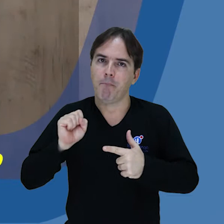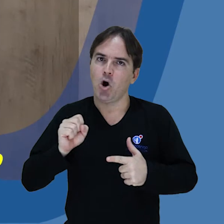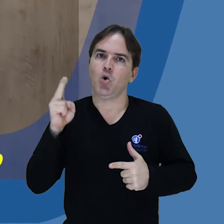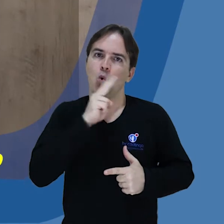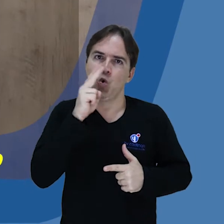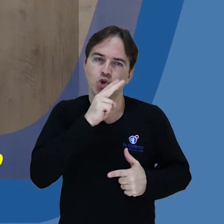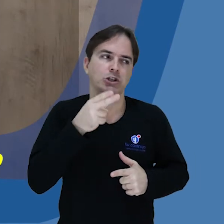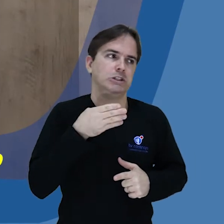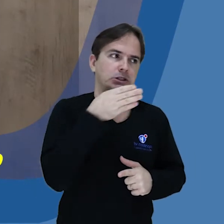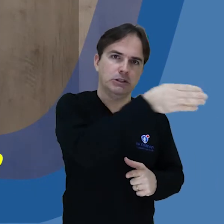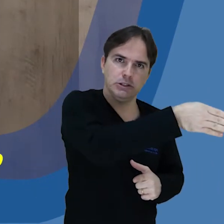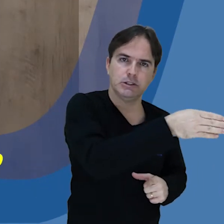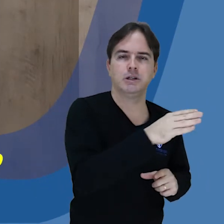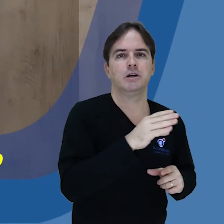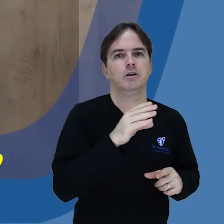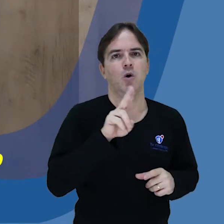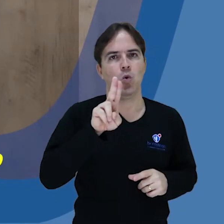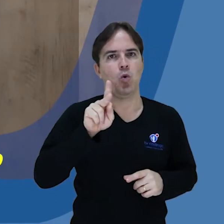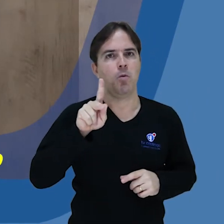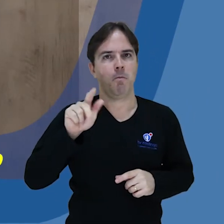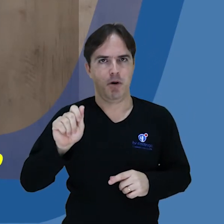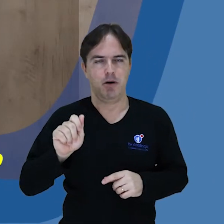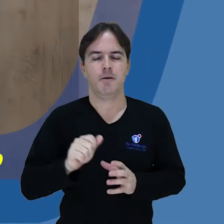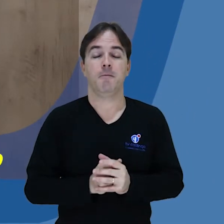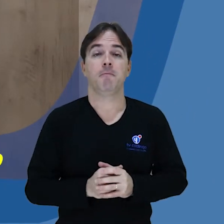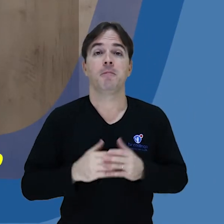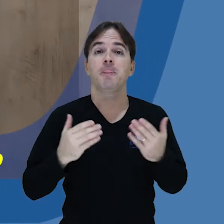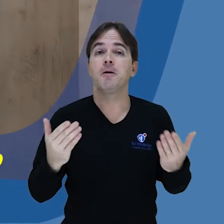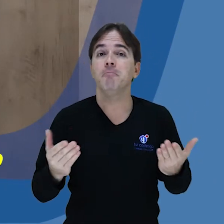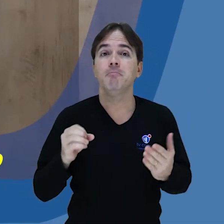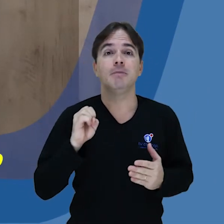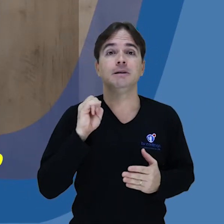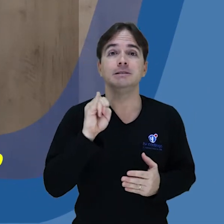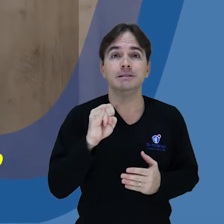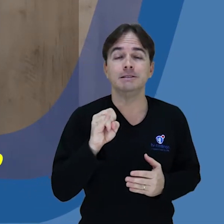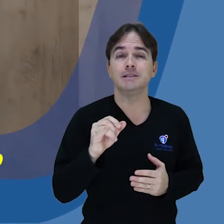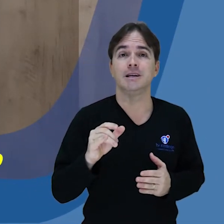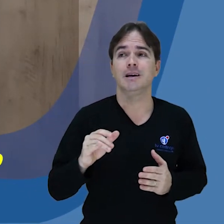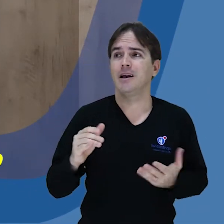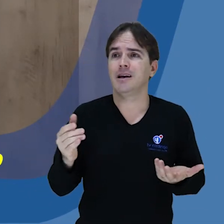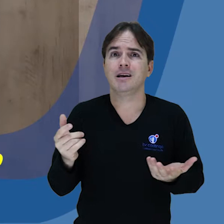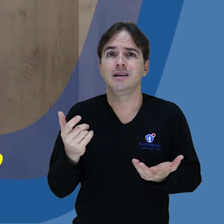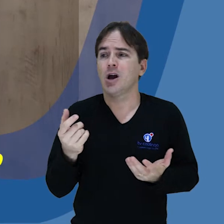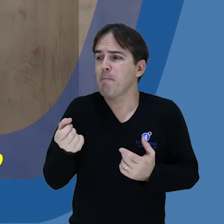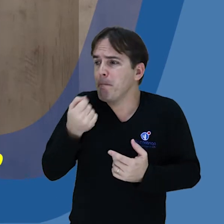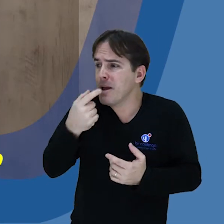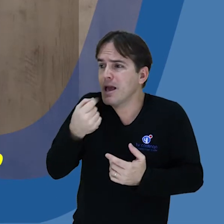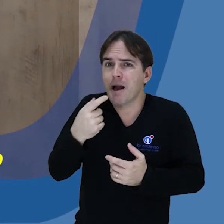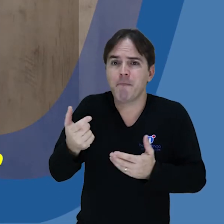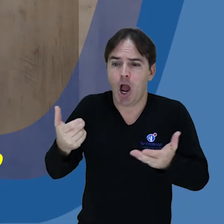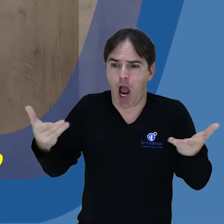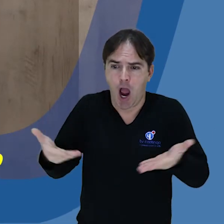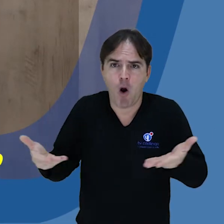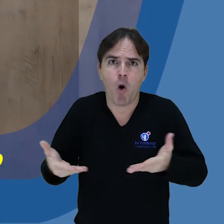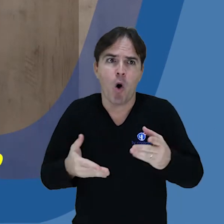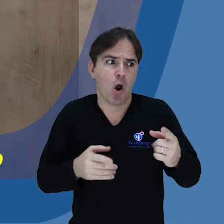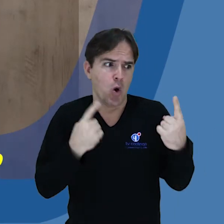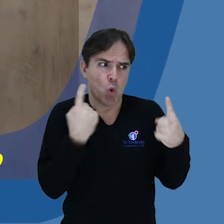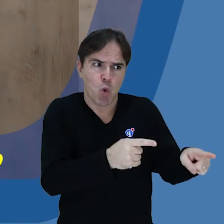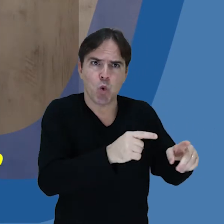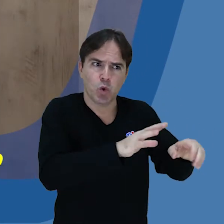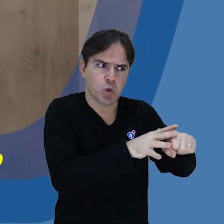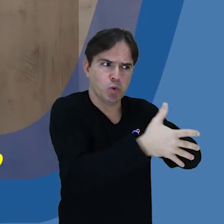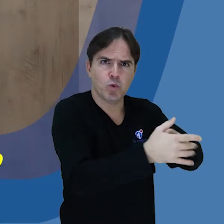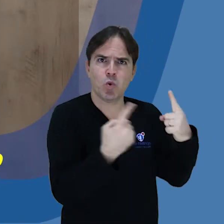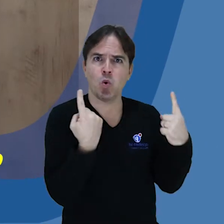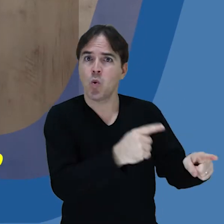de pronto atendimento, nas UPAs. Em casa não existe de fato especificamente medicamento hoje para combater o